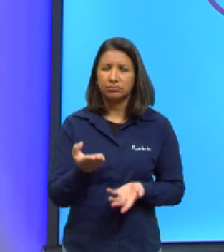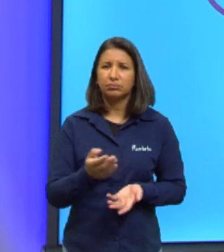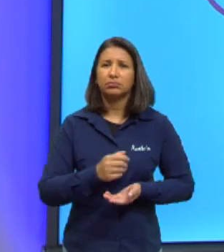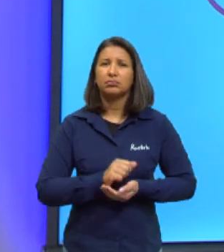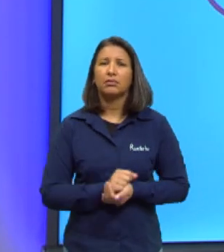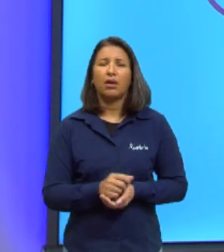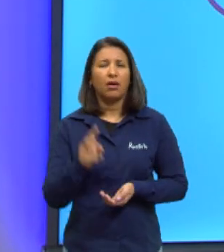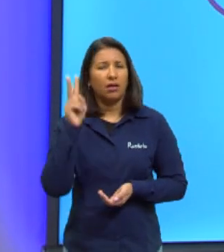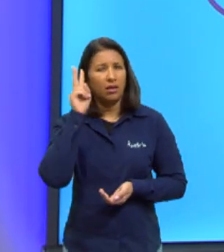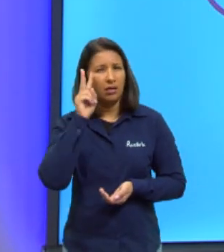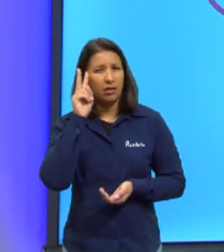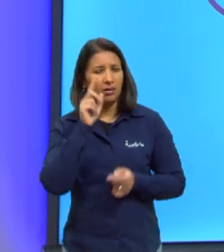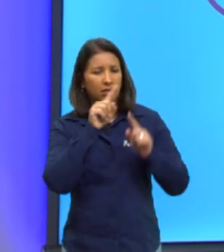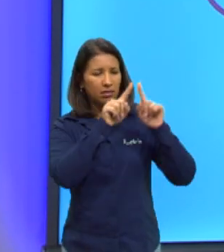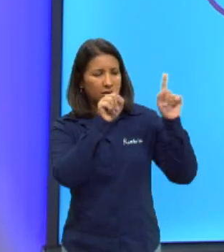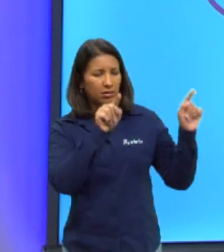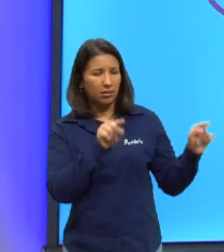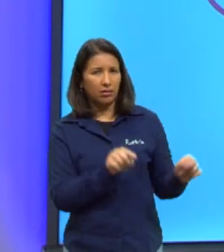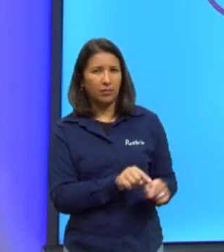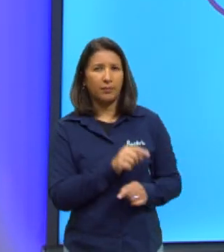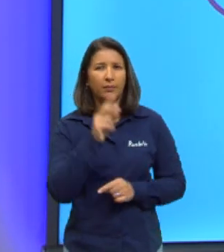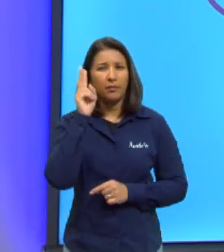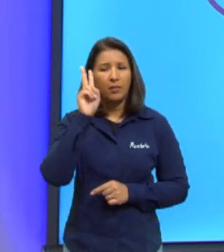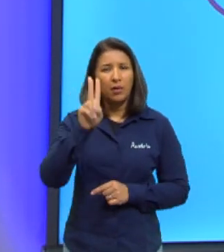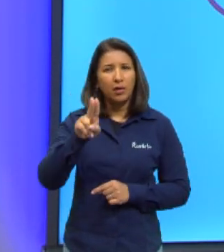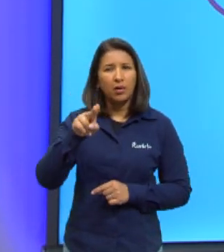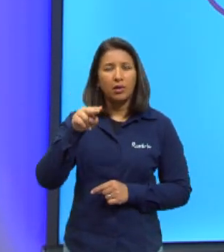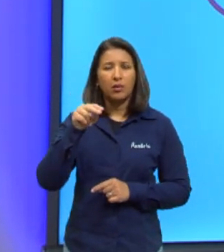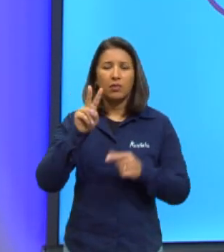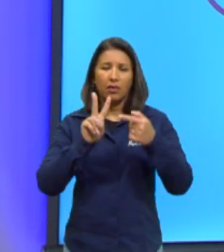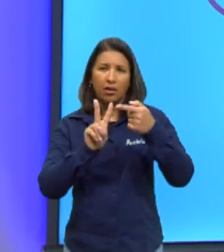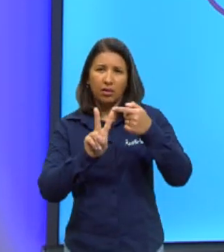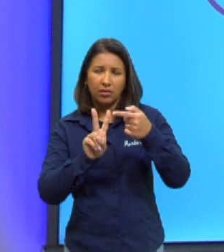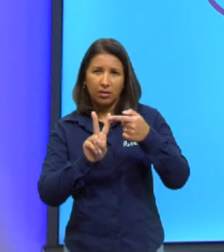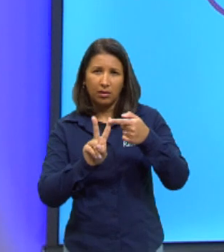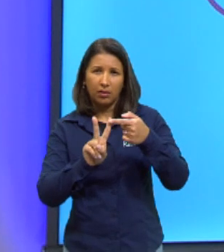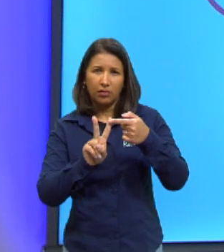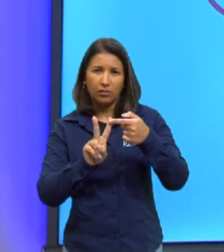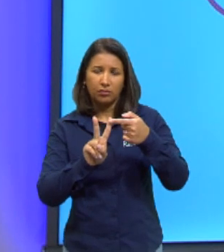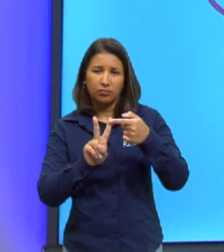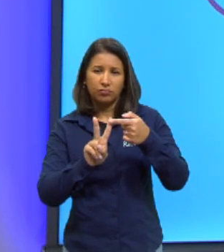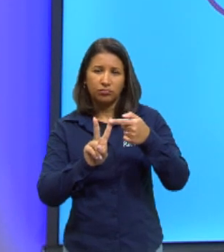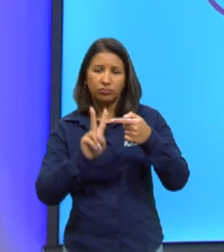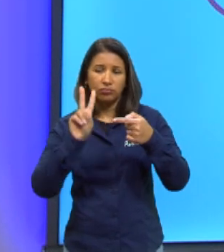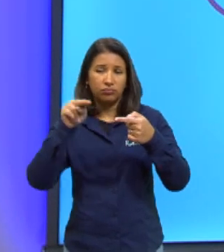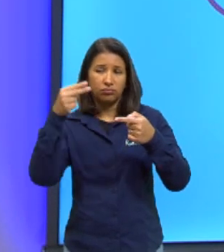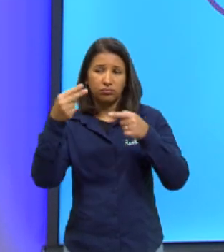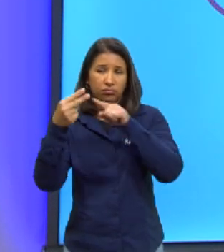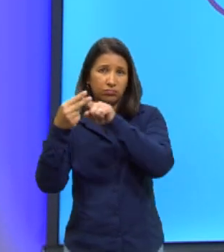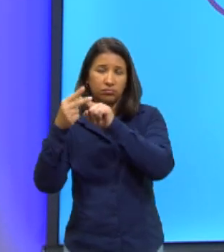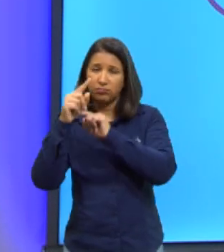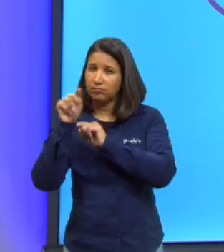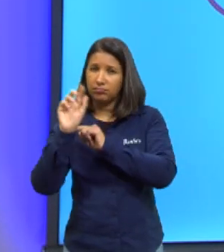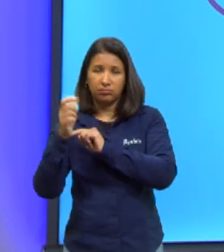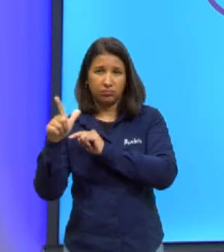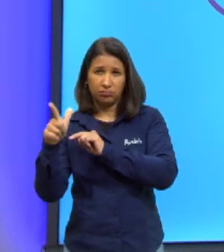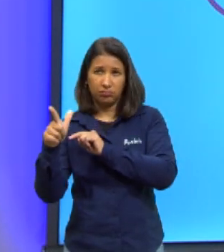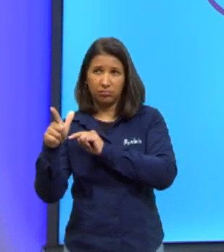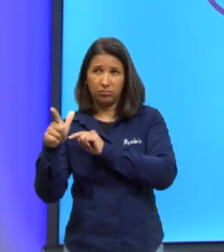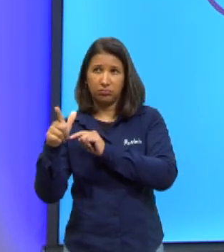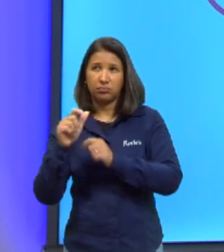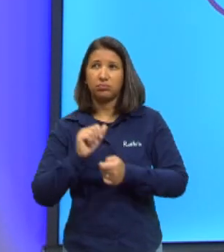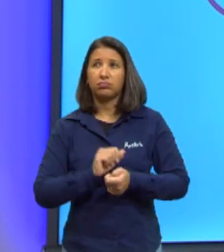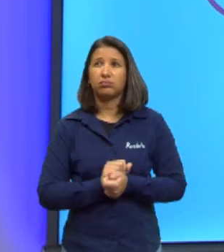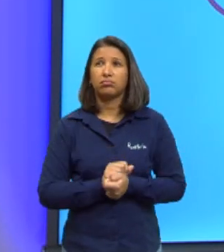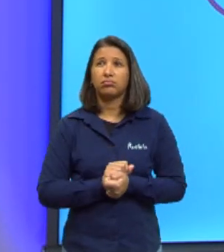com um lembrete, ó, lembrar que num radical cujo índice não aparece, existe um doisinho ali que está